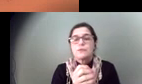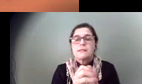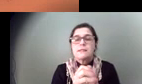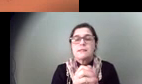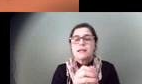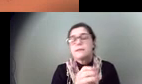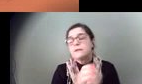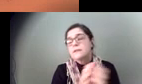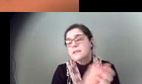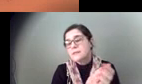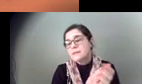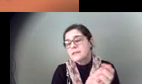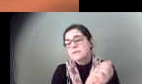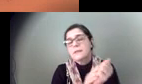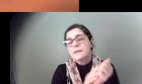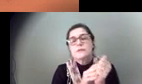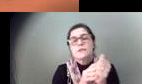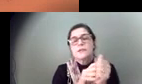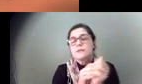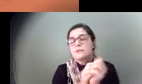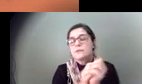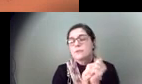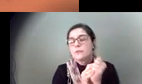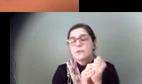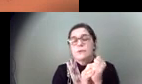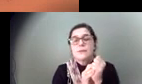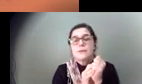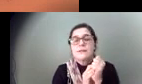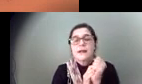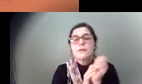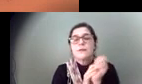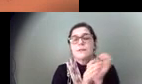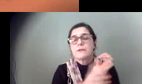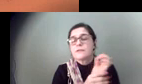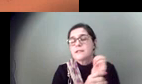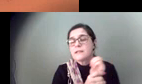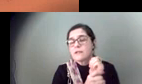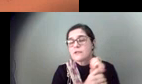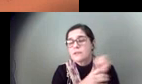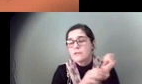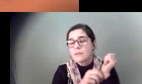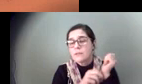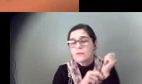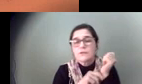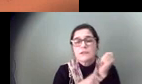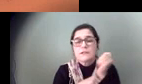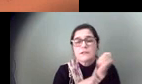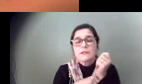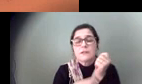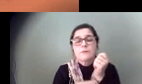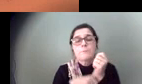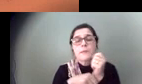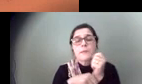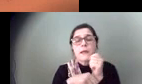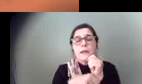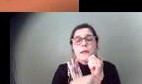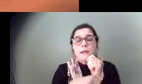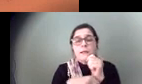grupos de WhatsApp, fizemos essa separação já desde o ano passado, né, para anos iniciais nós temos 100 professores